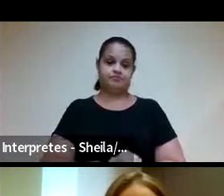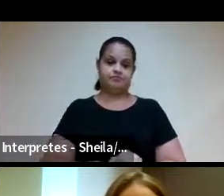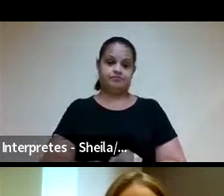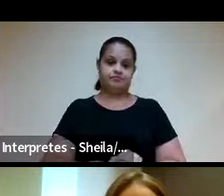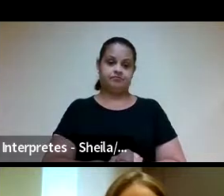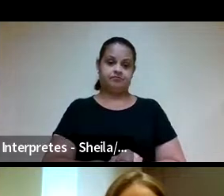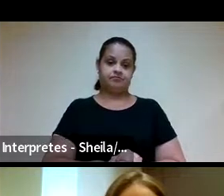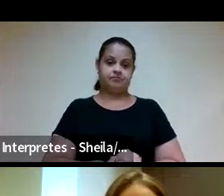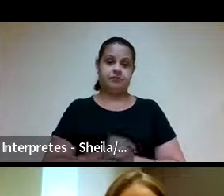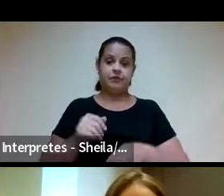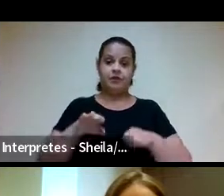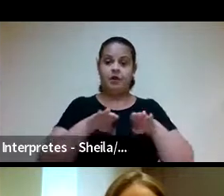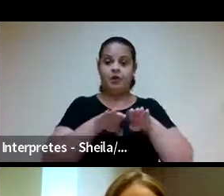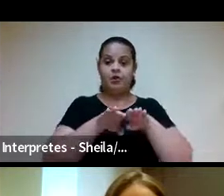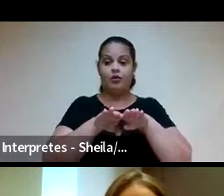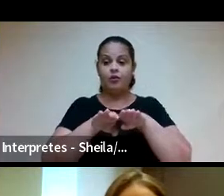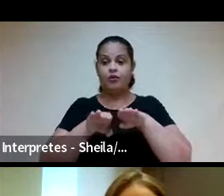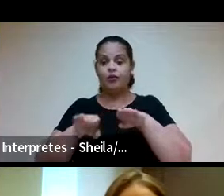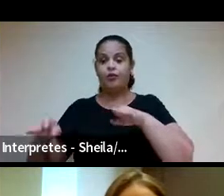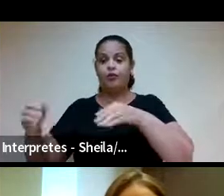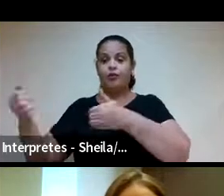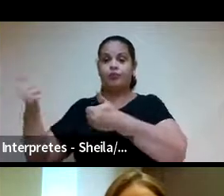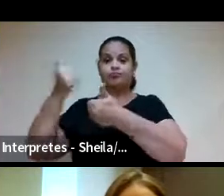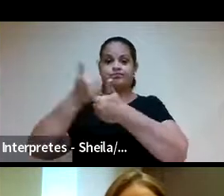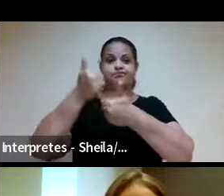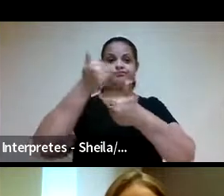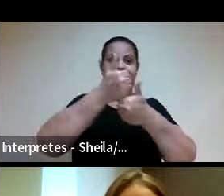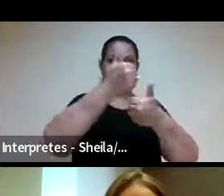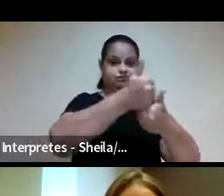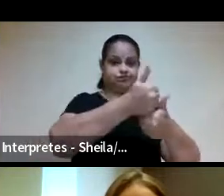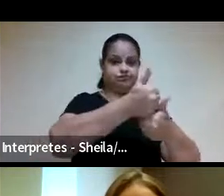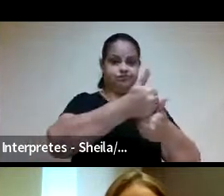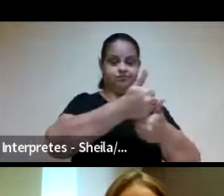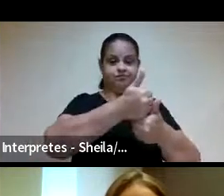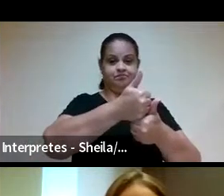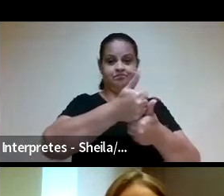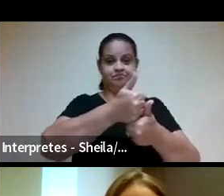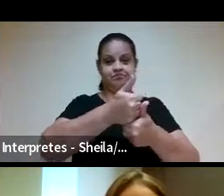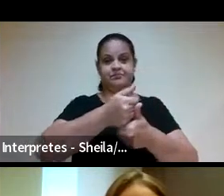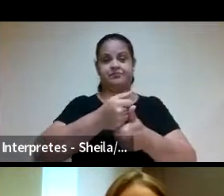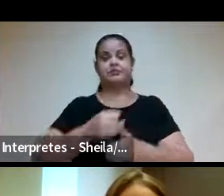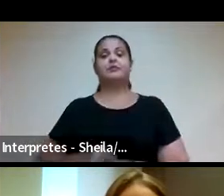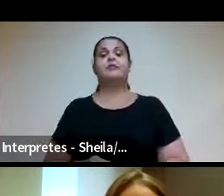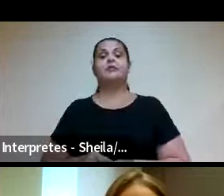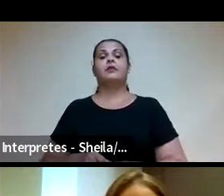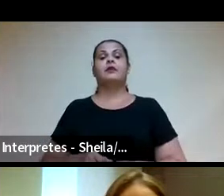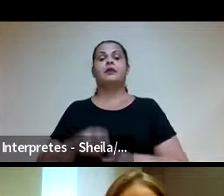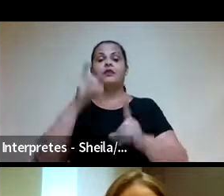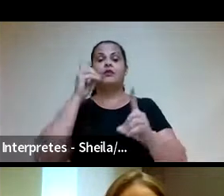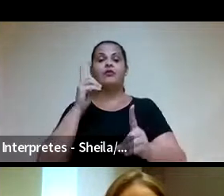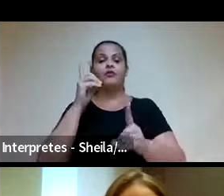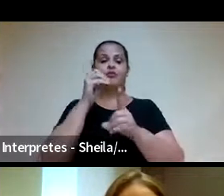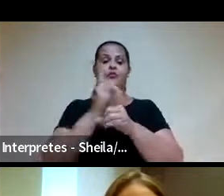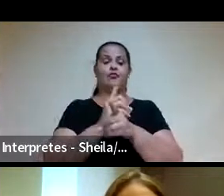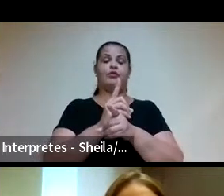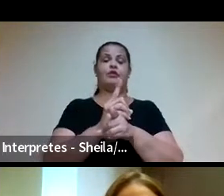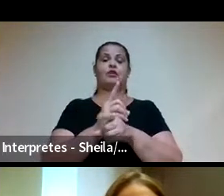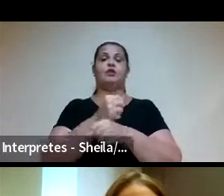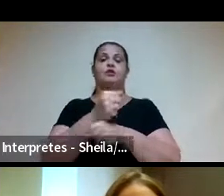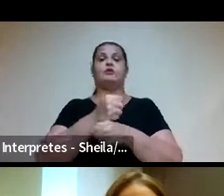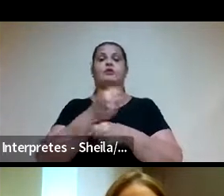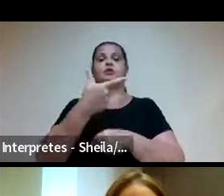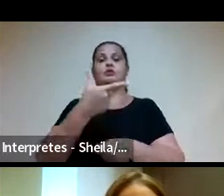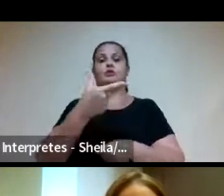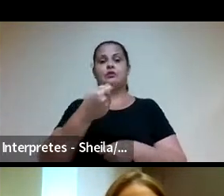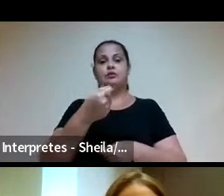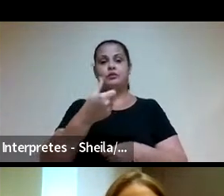essa linha sucessória, ela só se encontra em 2012. Ela para aí.